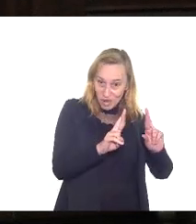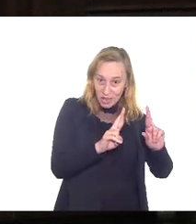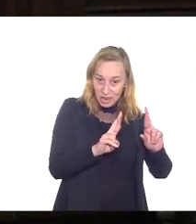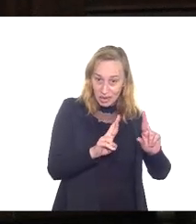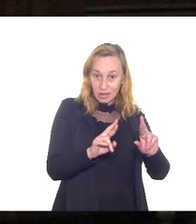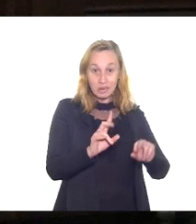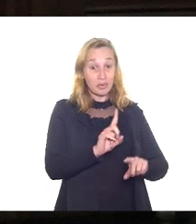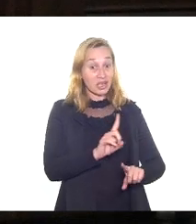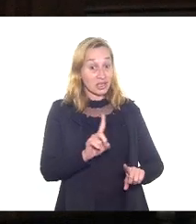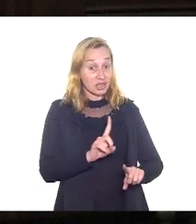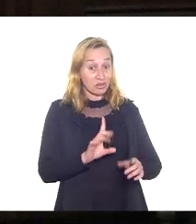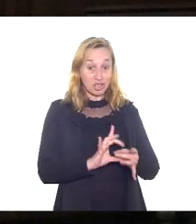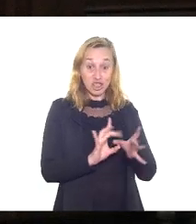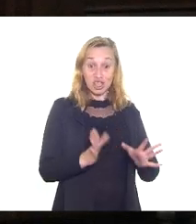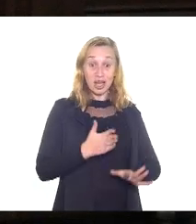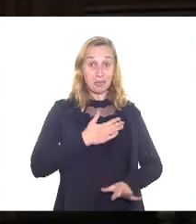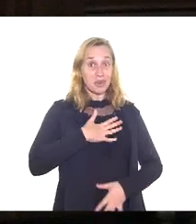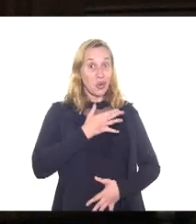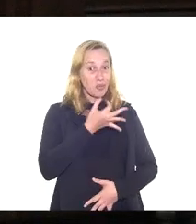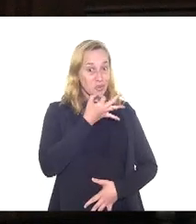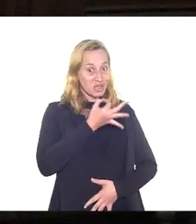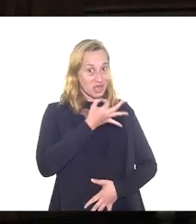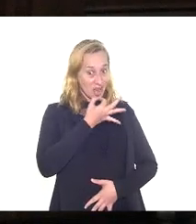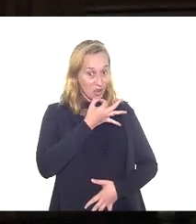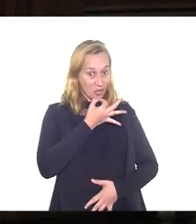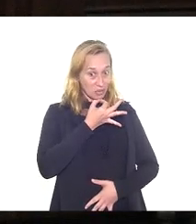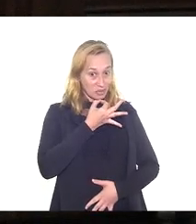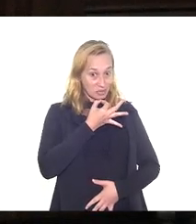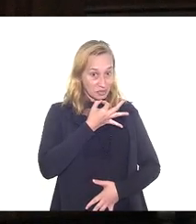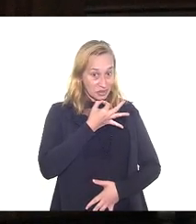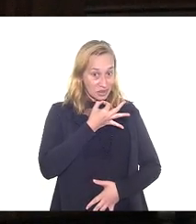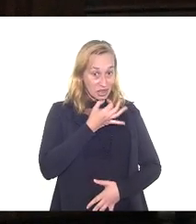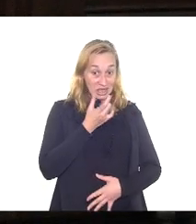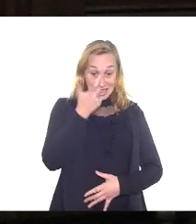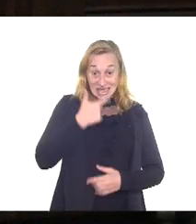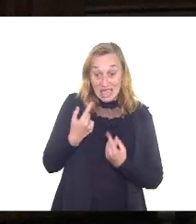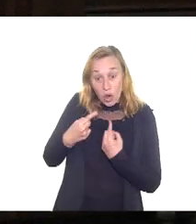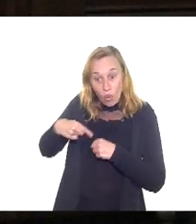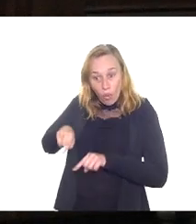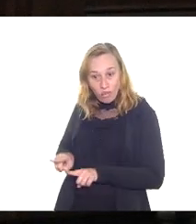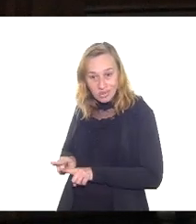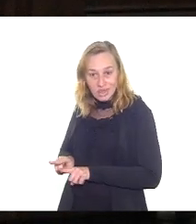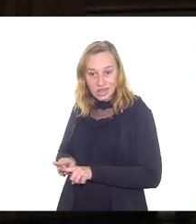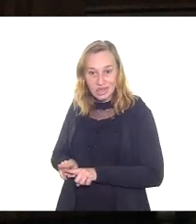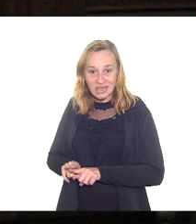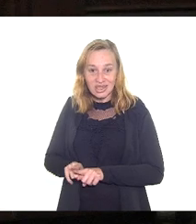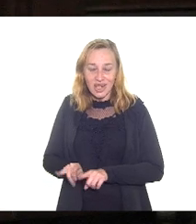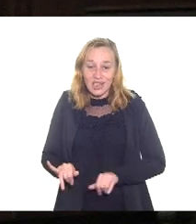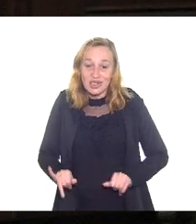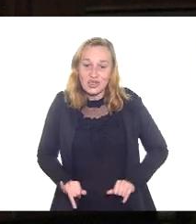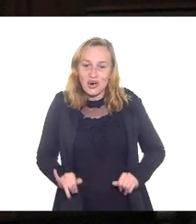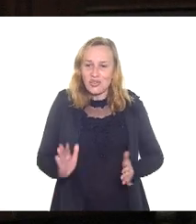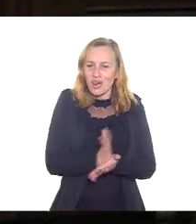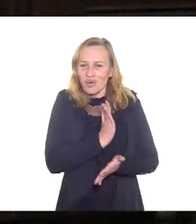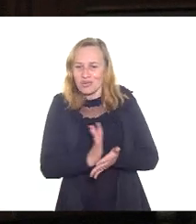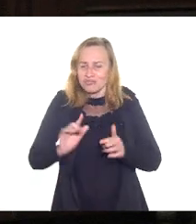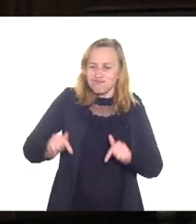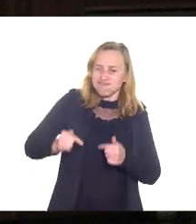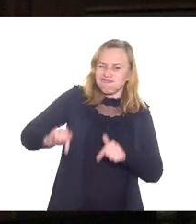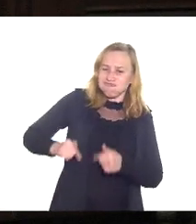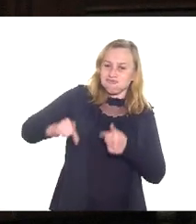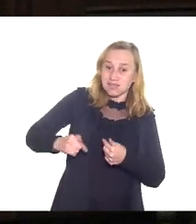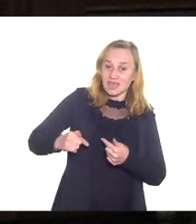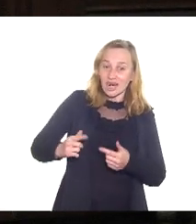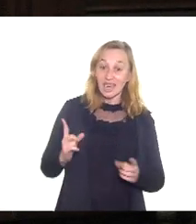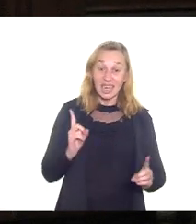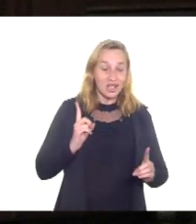não deixando a minha opinião deixando de ser contrária, a gente sofre alguns ataques, então a gente encontra